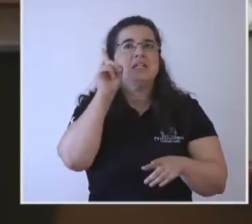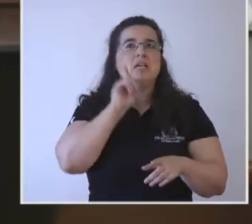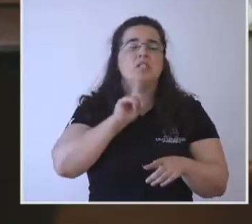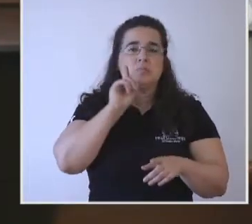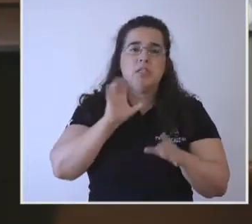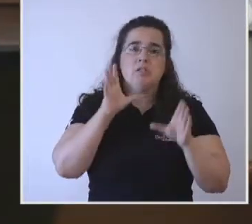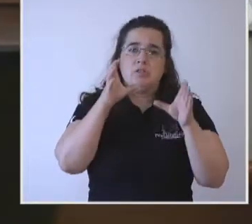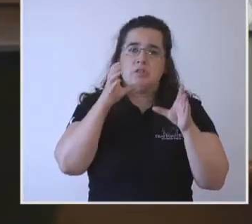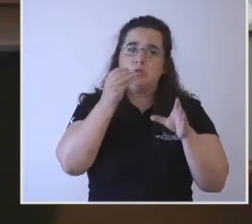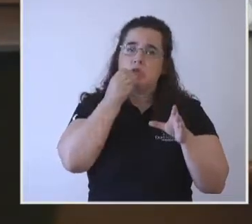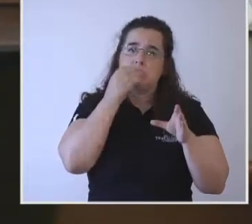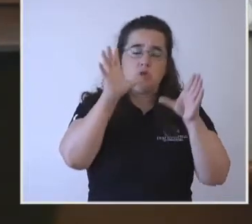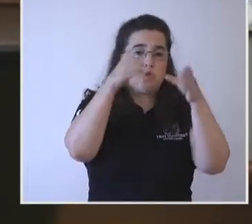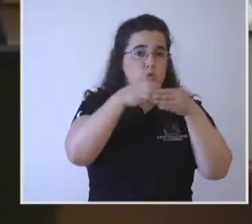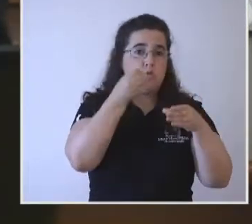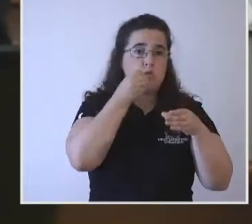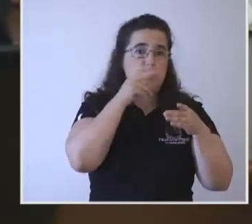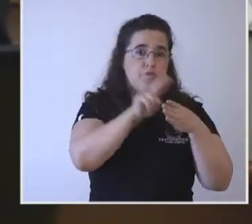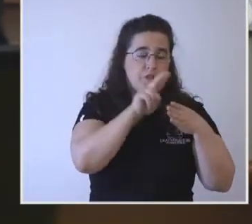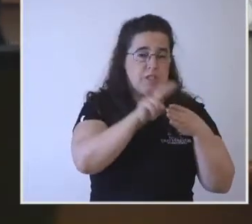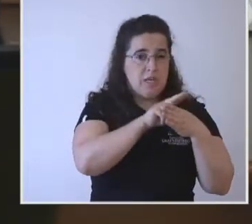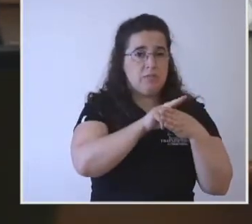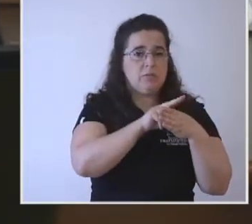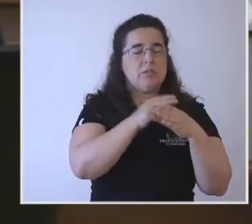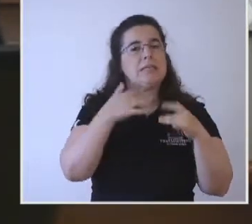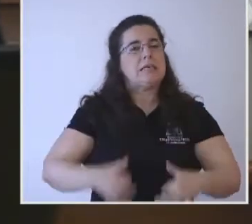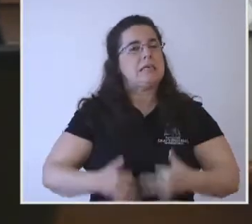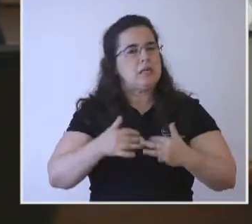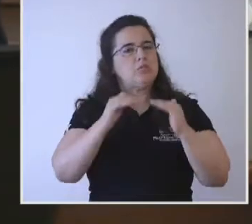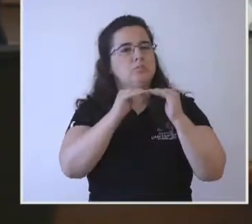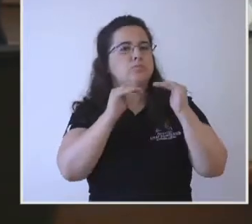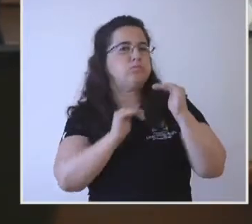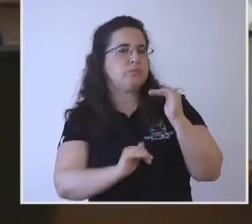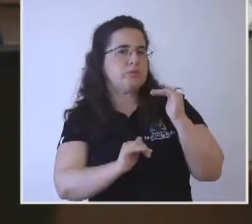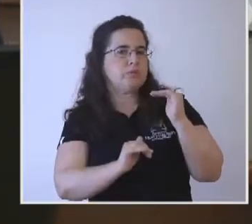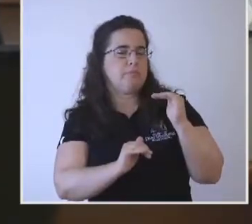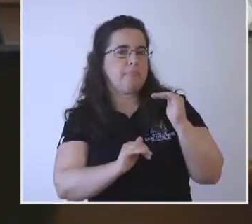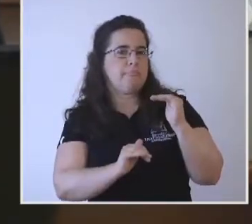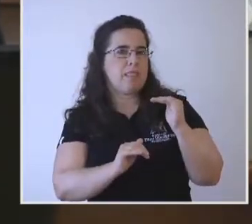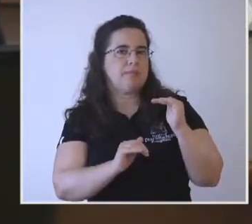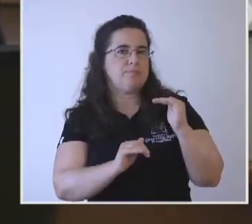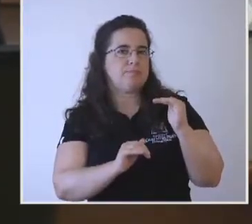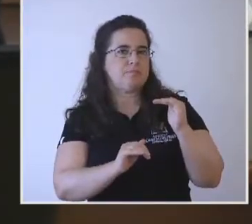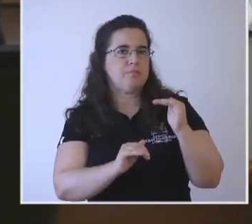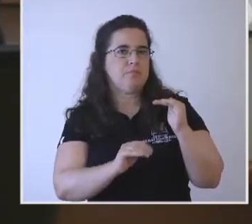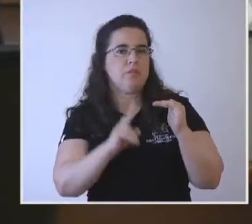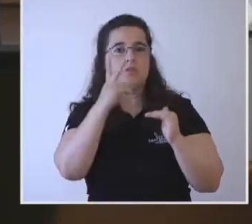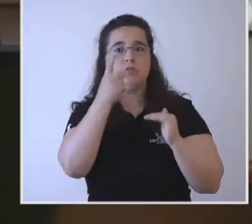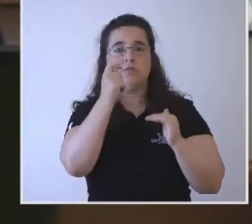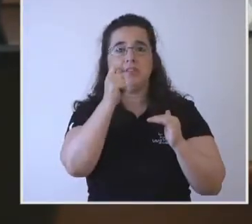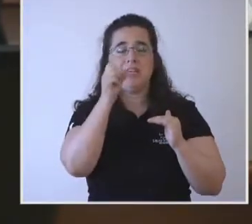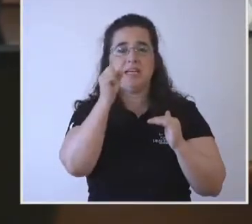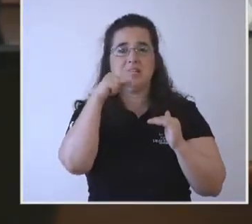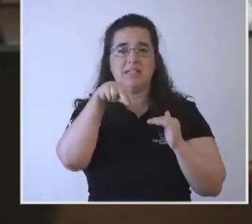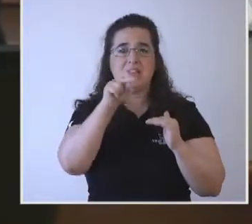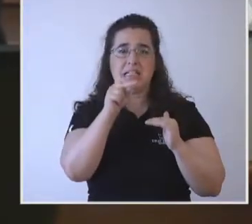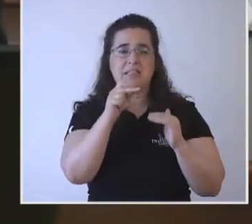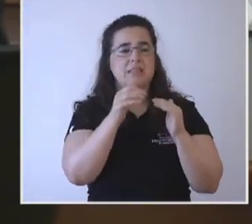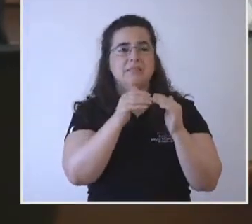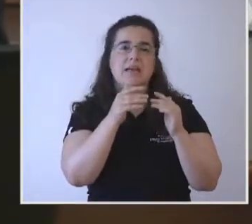as vegetarianas, desculpem, do que os não vegetarianos. E os veganos estão com uma diminuta